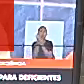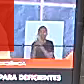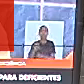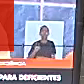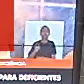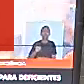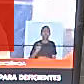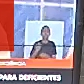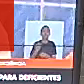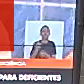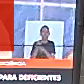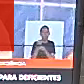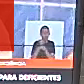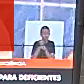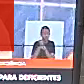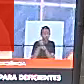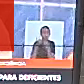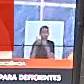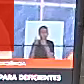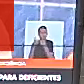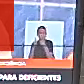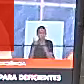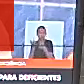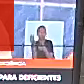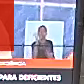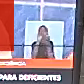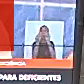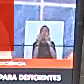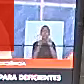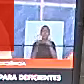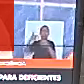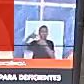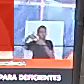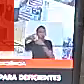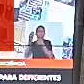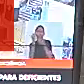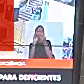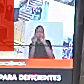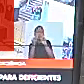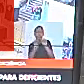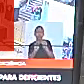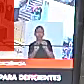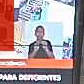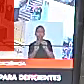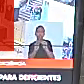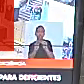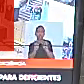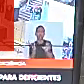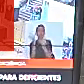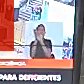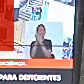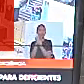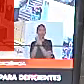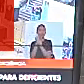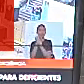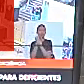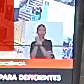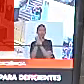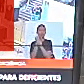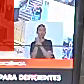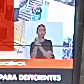quantos passageiros transportados, põem ali petróleo, põem tudo na planilha. Somou, chegou o coeficiente do valor